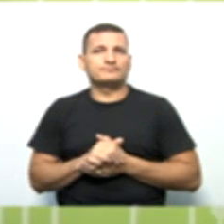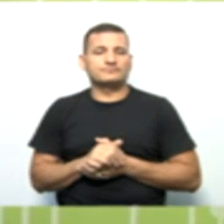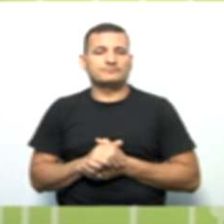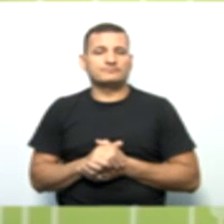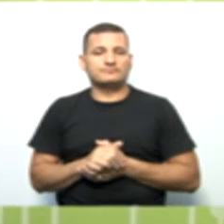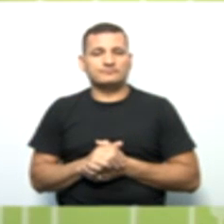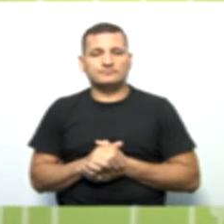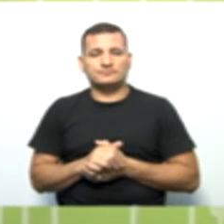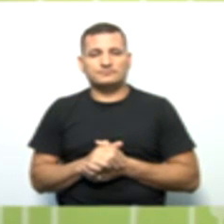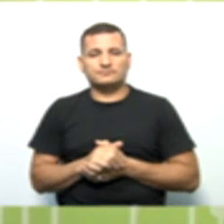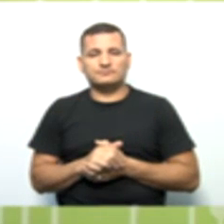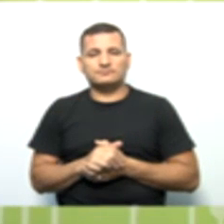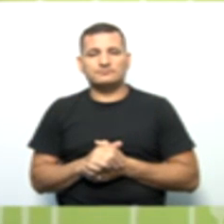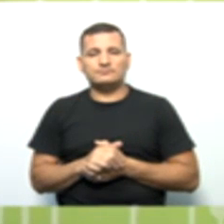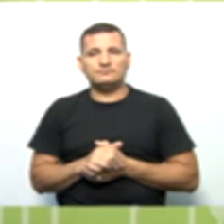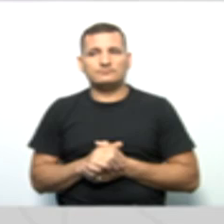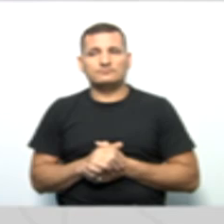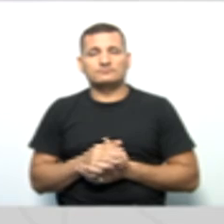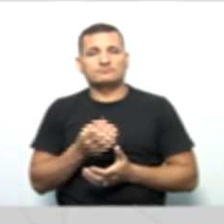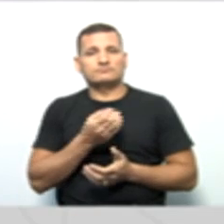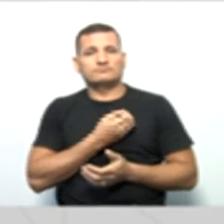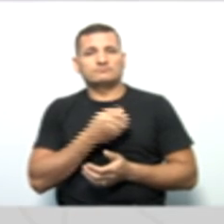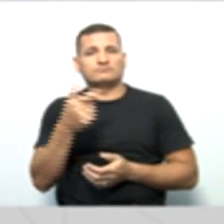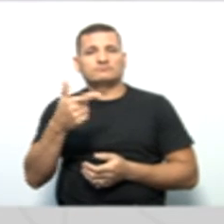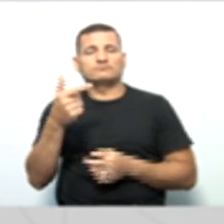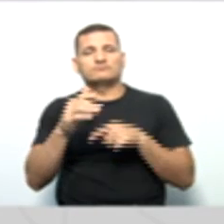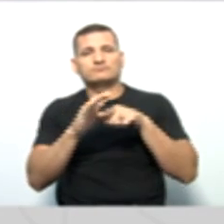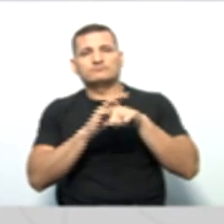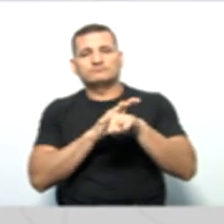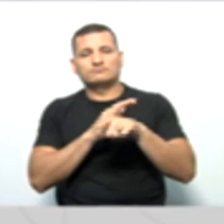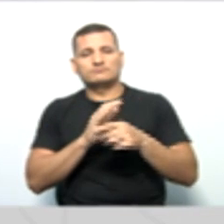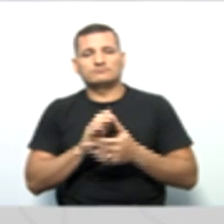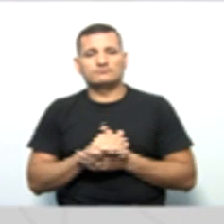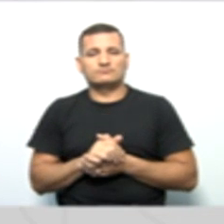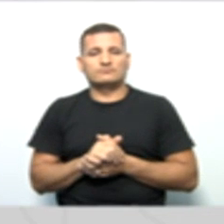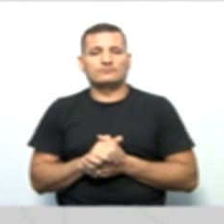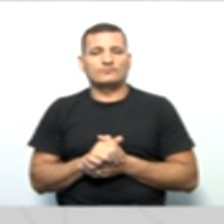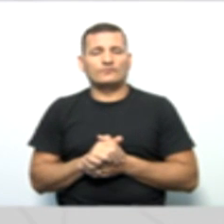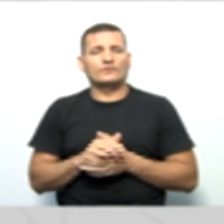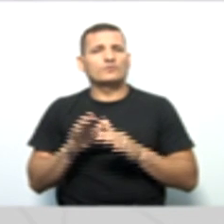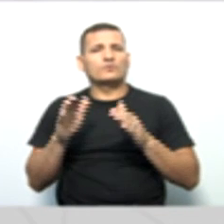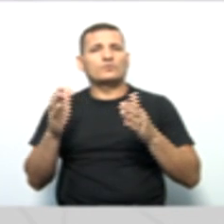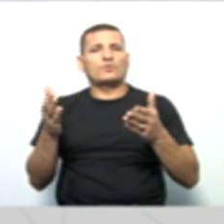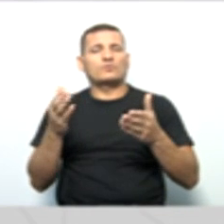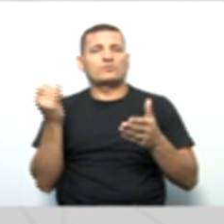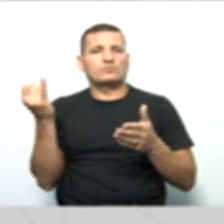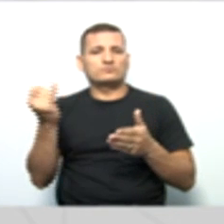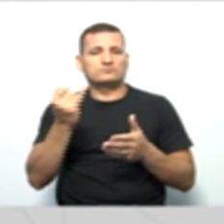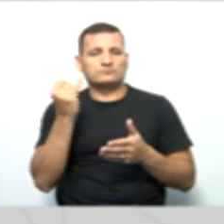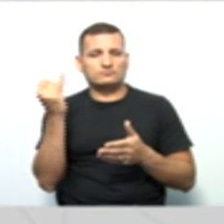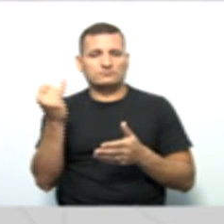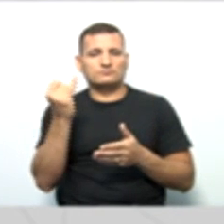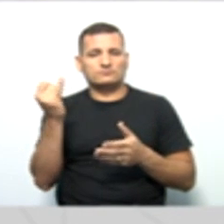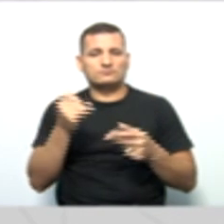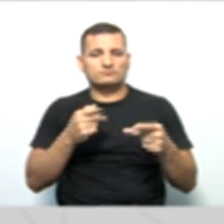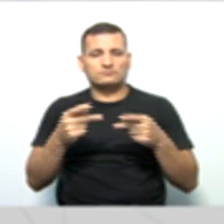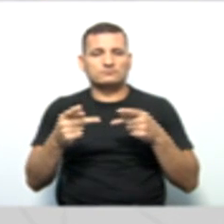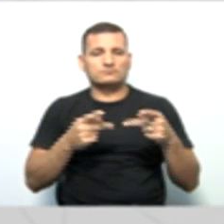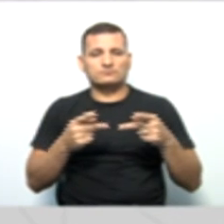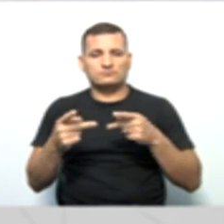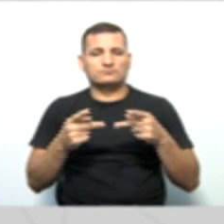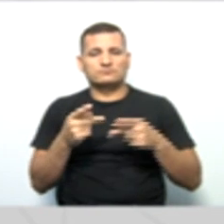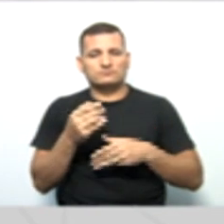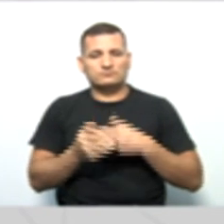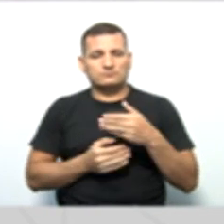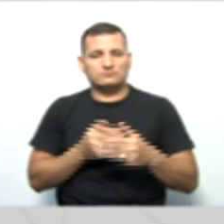tá? Vamos lá para a questão número 2, gente. Olha só, qual a importância do projeto no processo